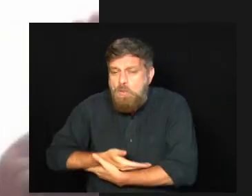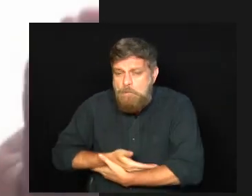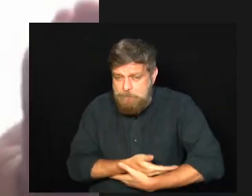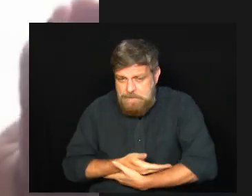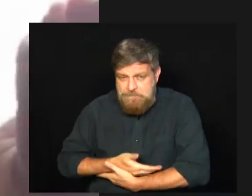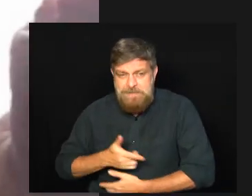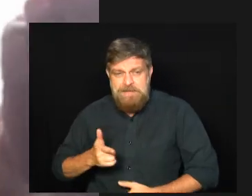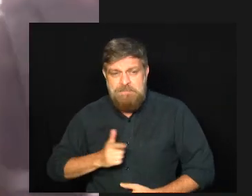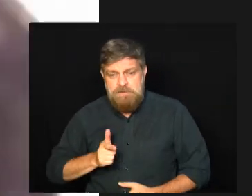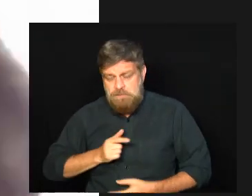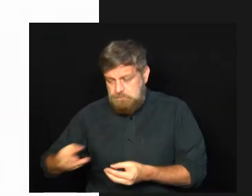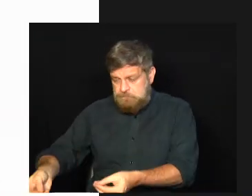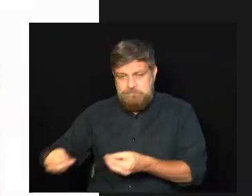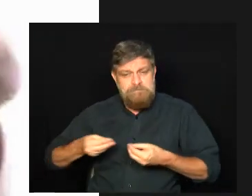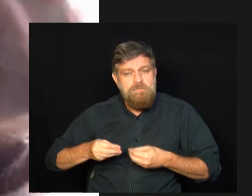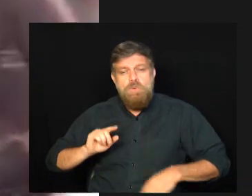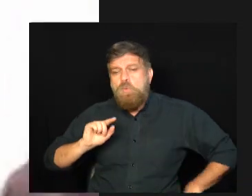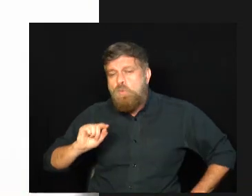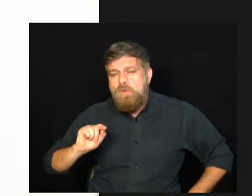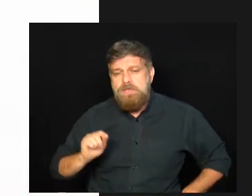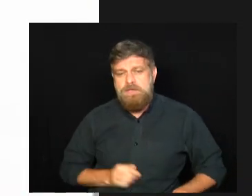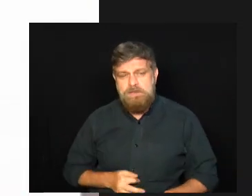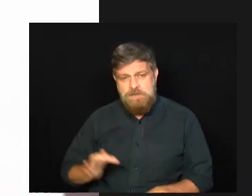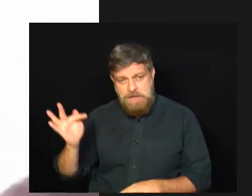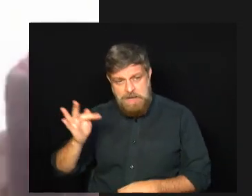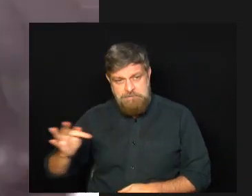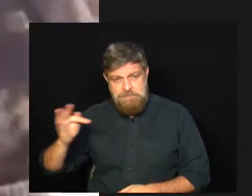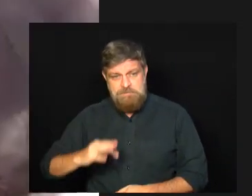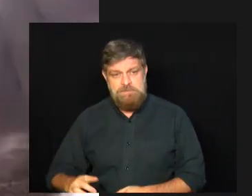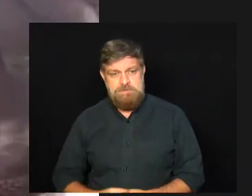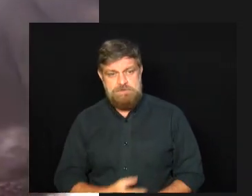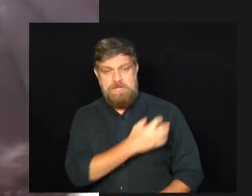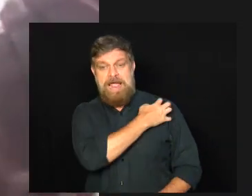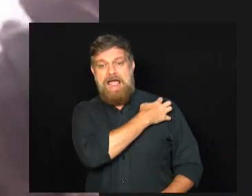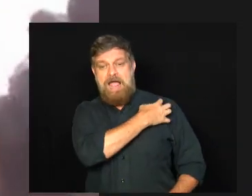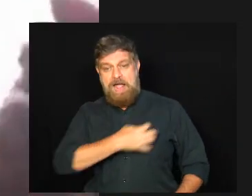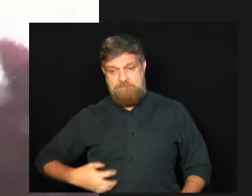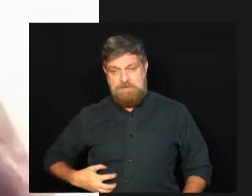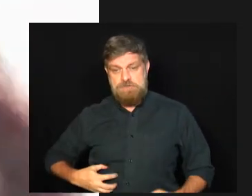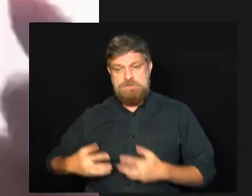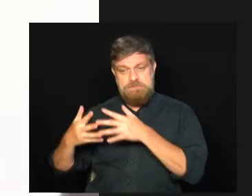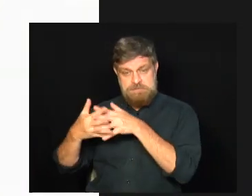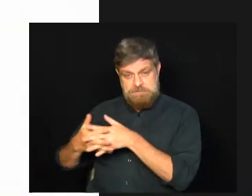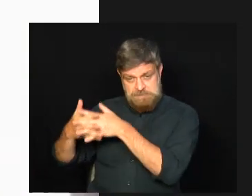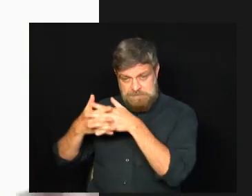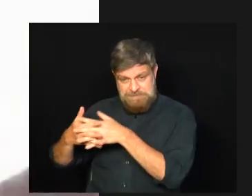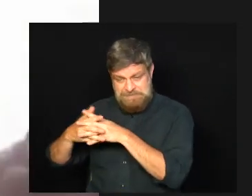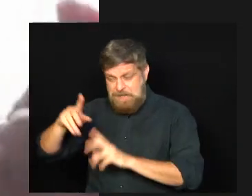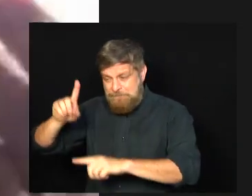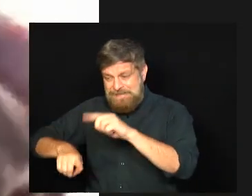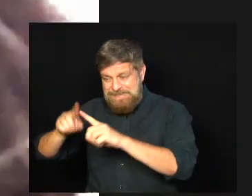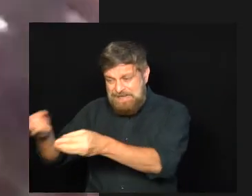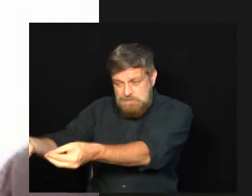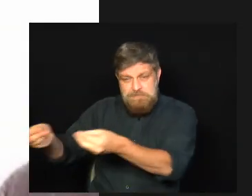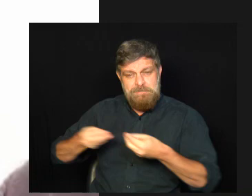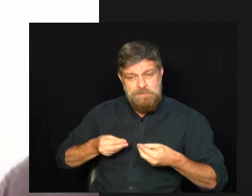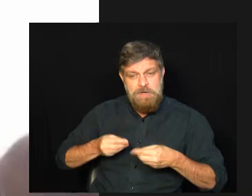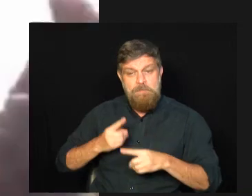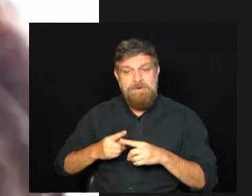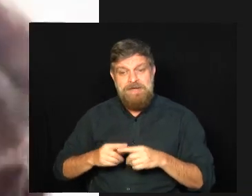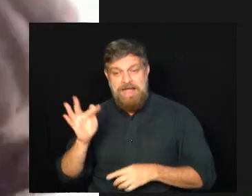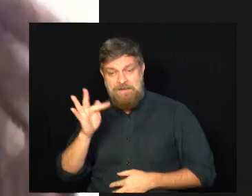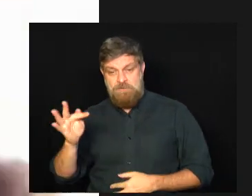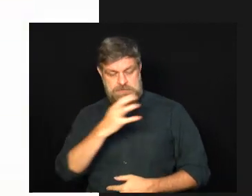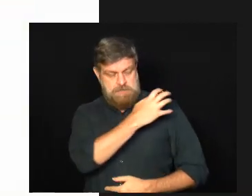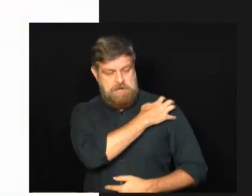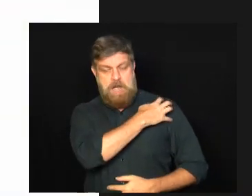tenho recebido da Universidade de Harvard, nos Estados Unidos, muitos materiais, porque Harvard